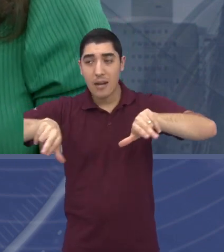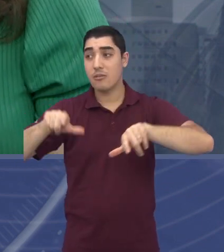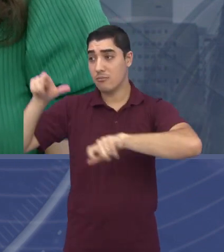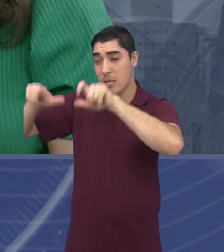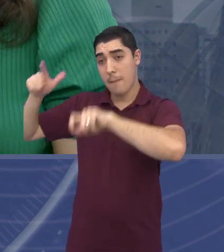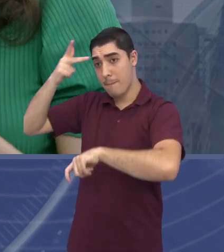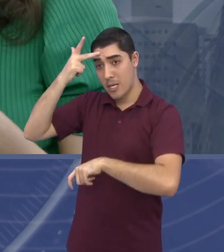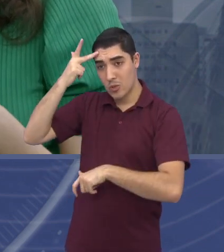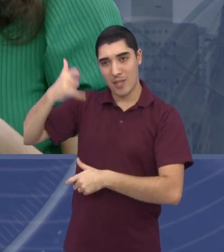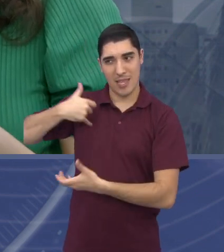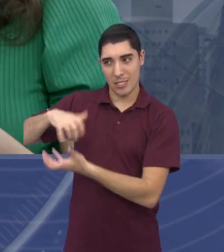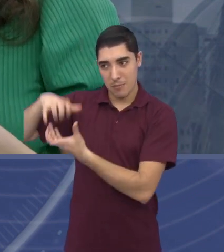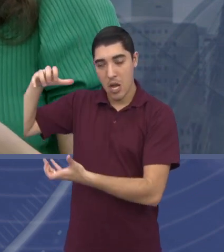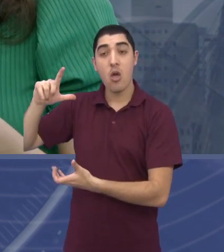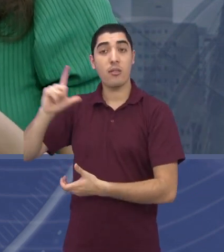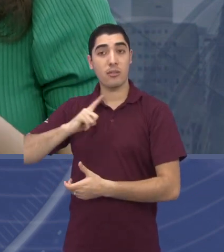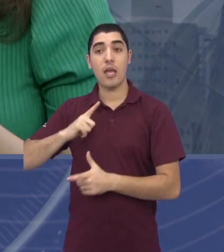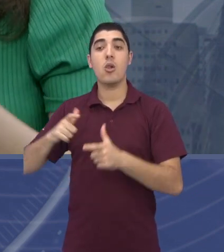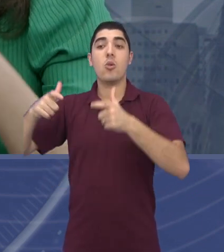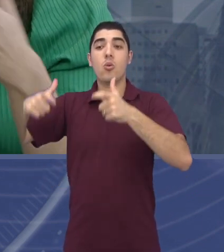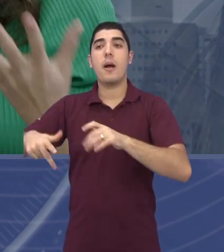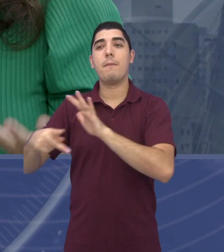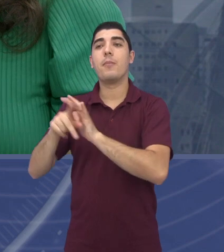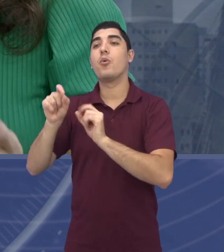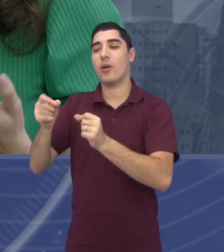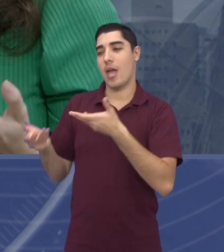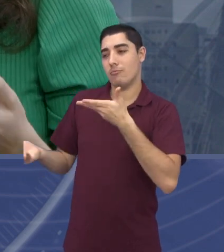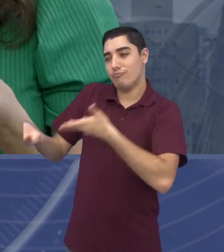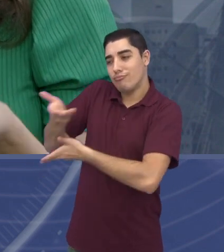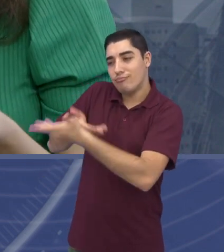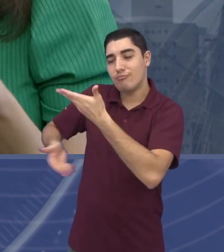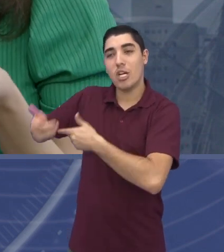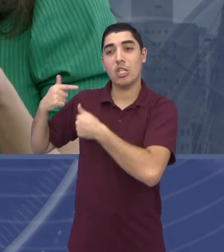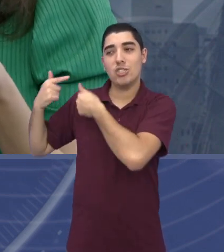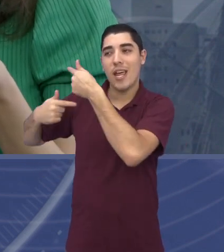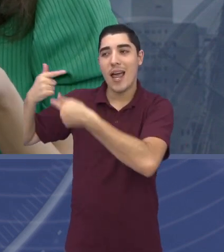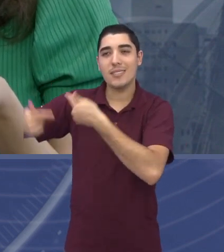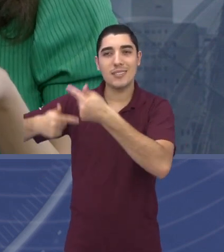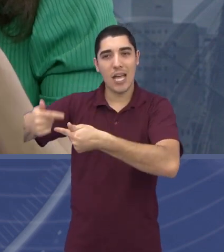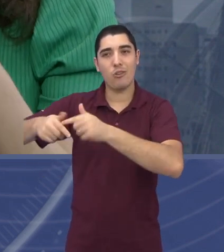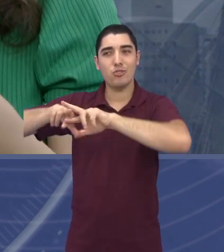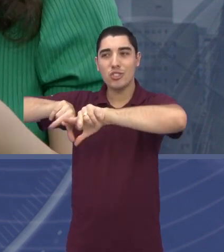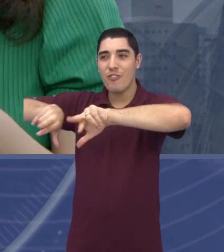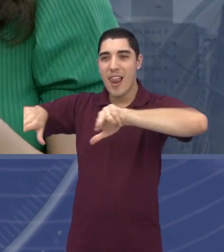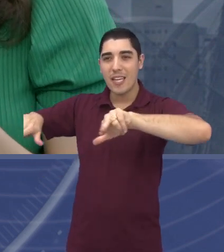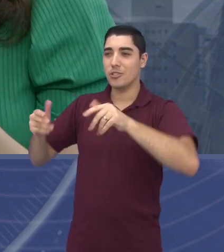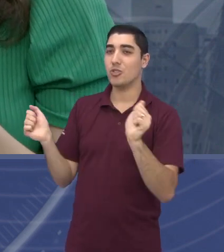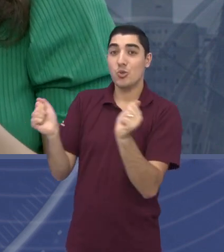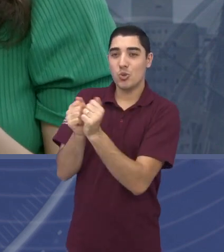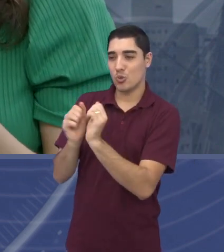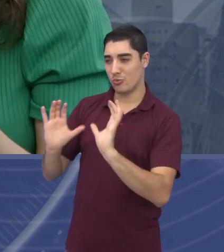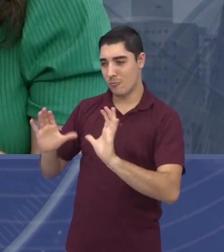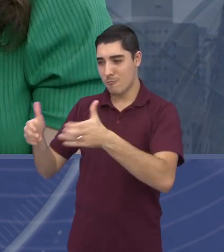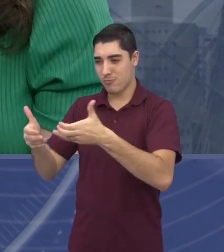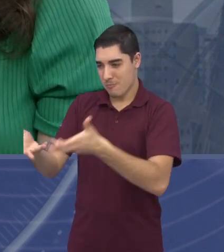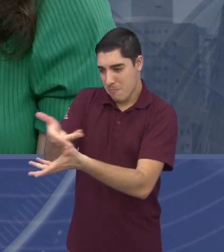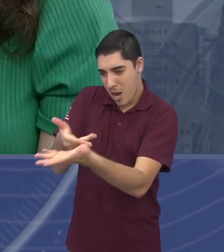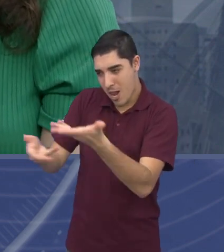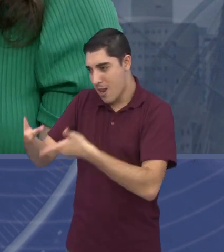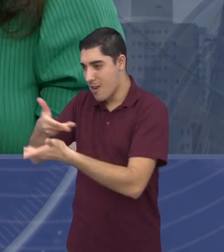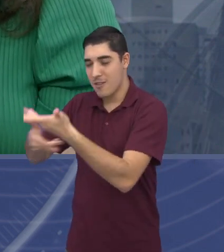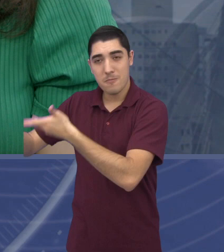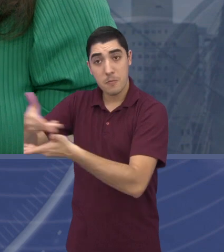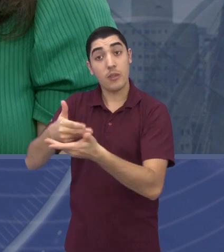voltados para pessoas idosas, espaços também pensados na intergeracionalidade, que é a questão de misturar gerações, né? Isso é muito